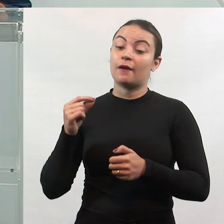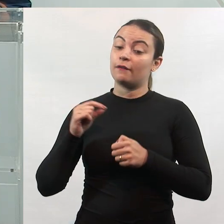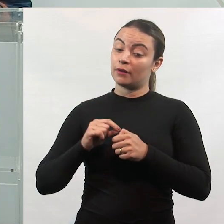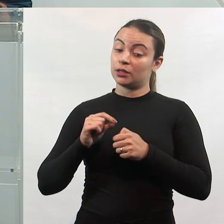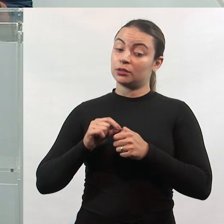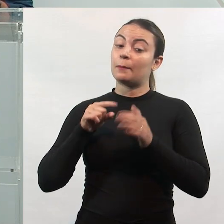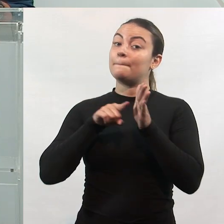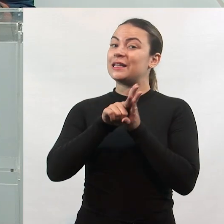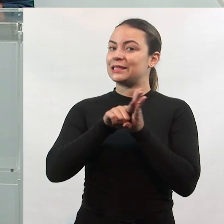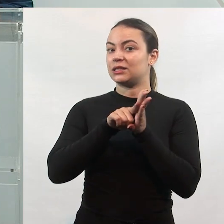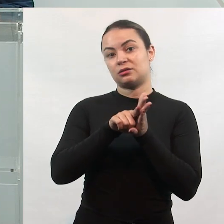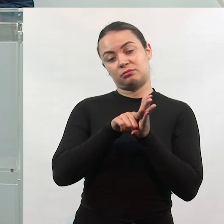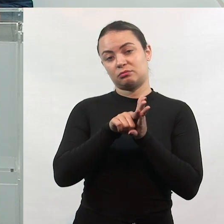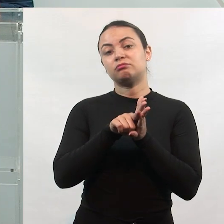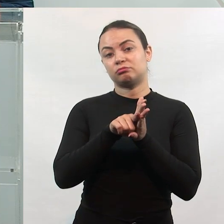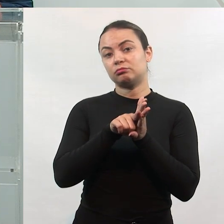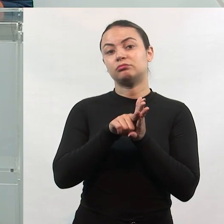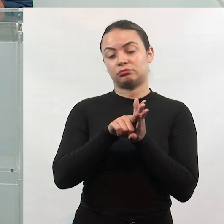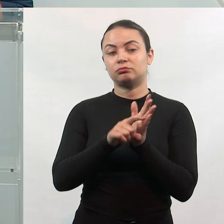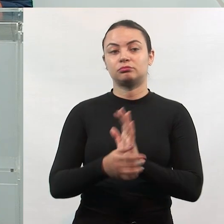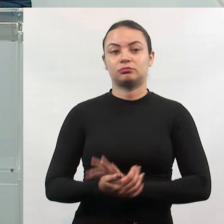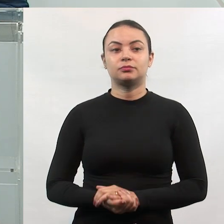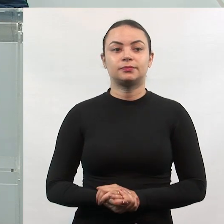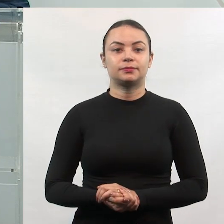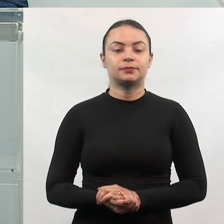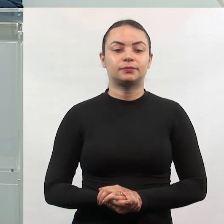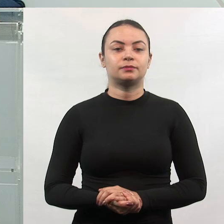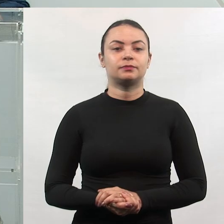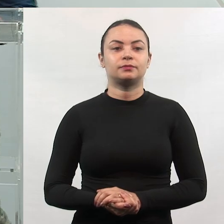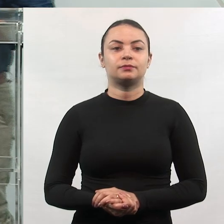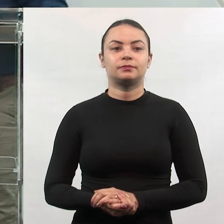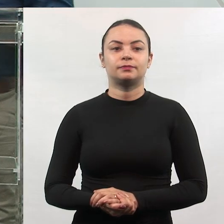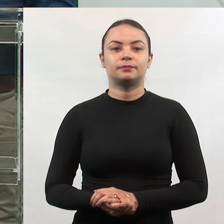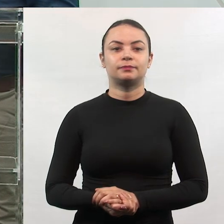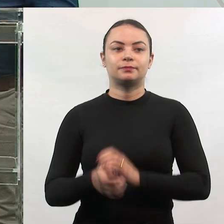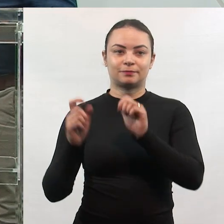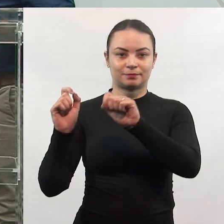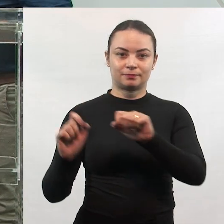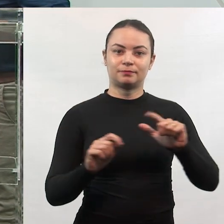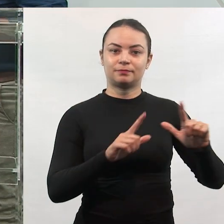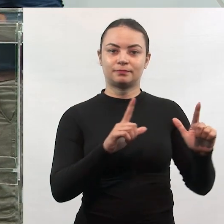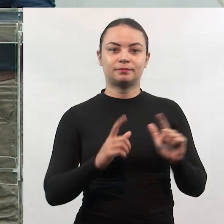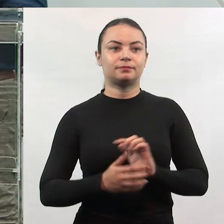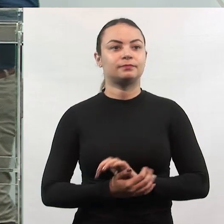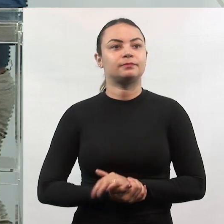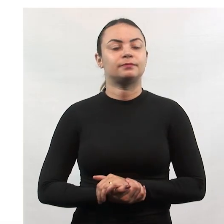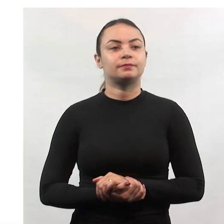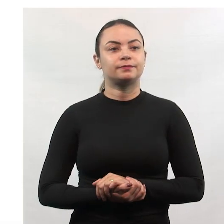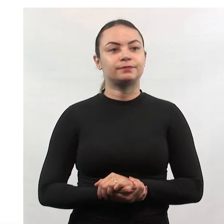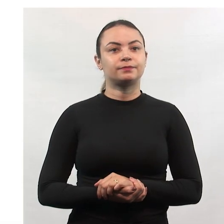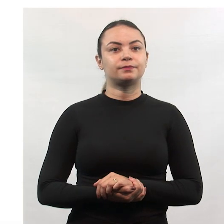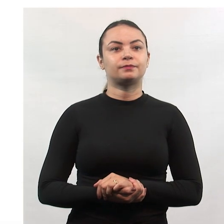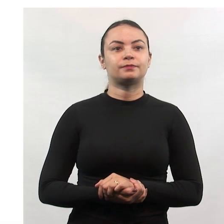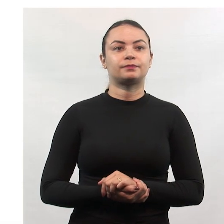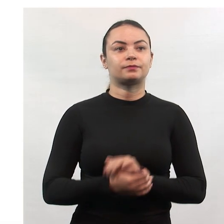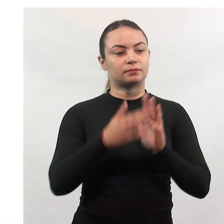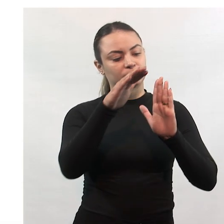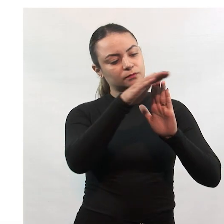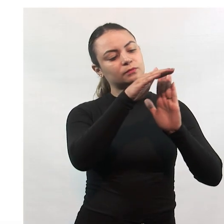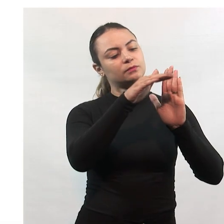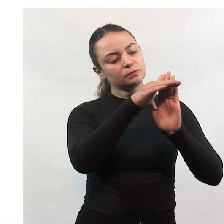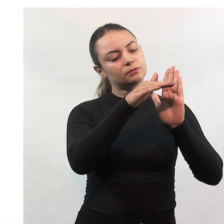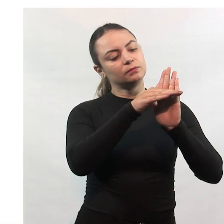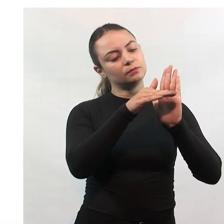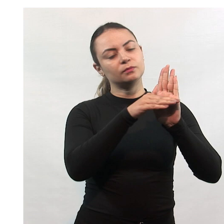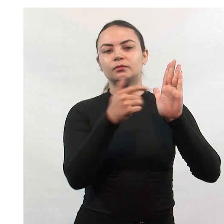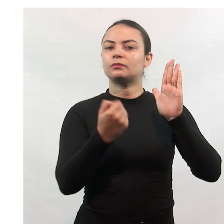de um planejamento, que é o projeto de pesquisa. Tranquilo? Então, dando sequência aqui aos nossos elementos